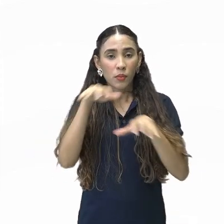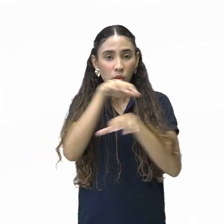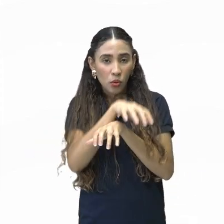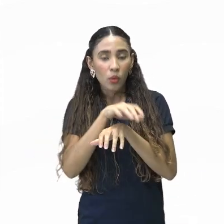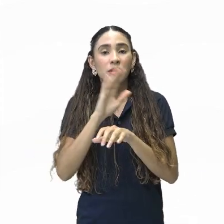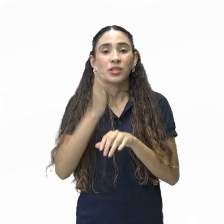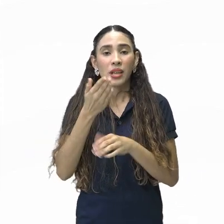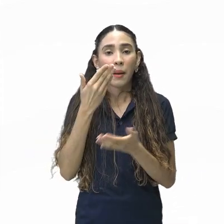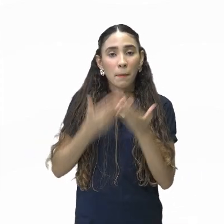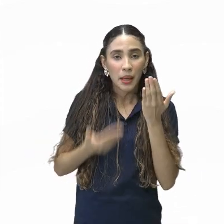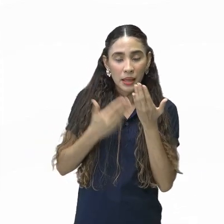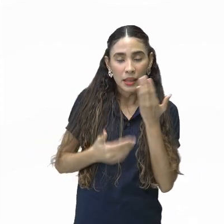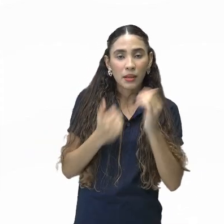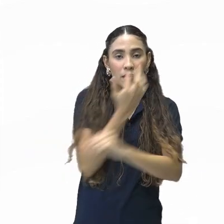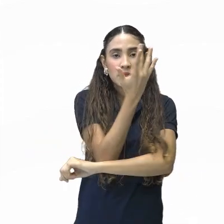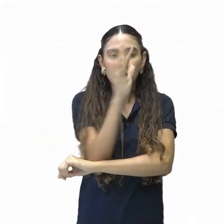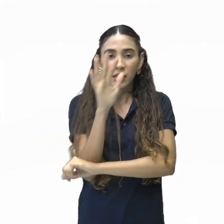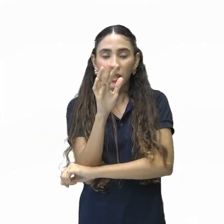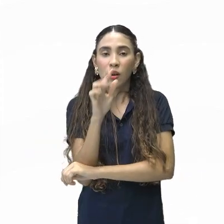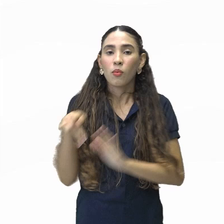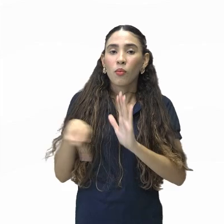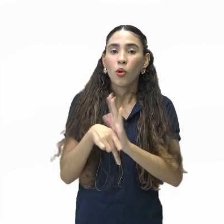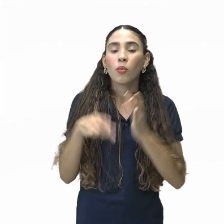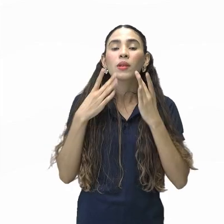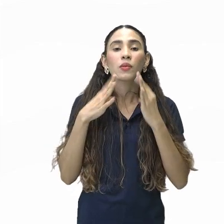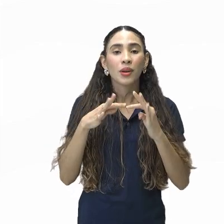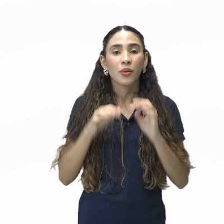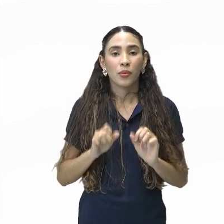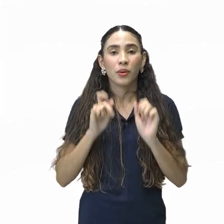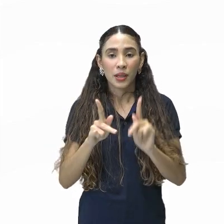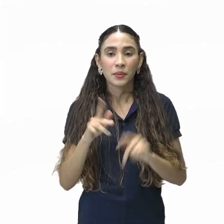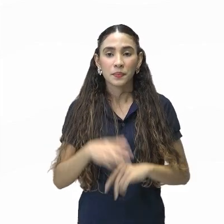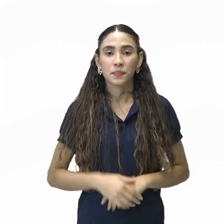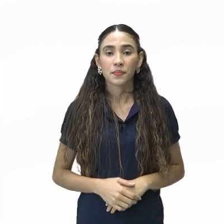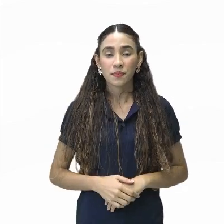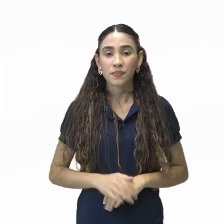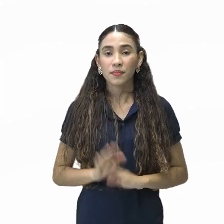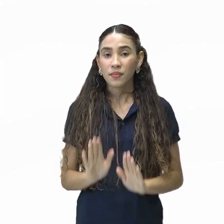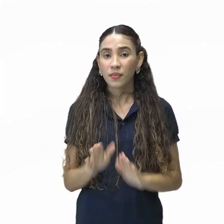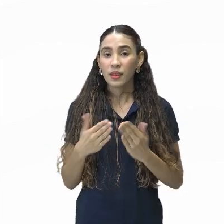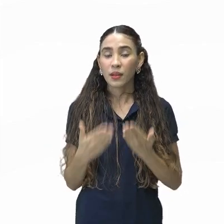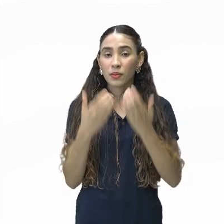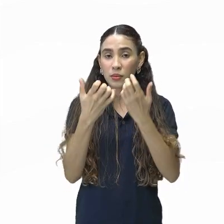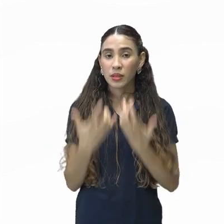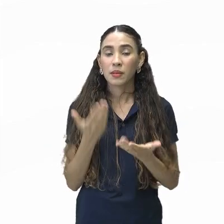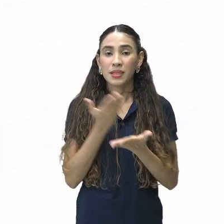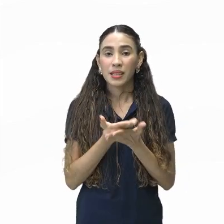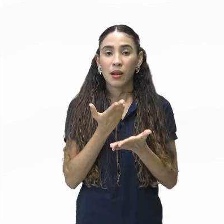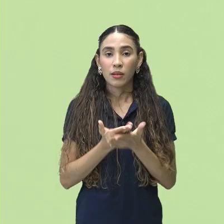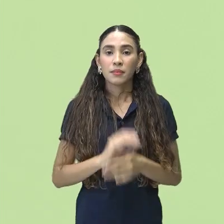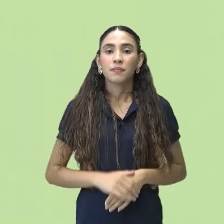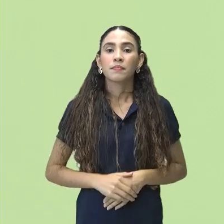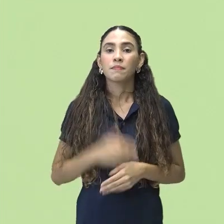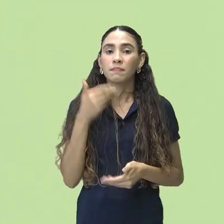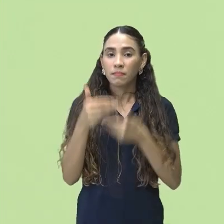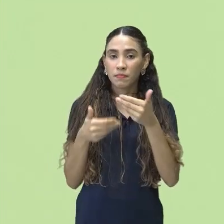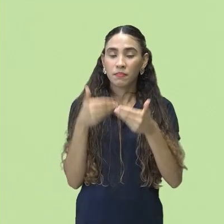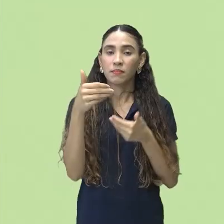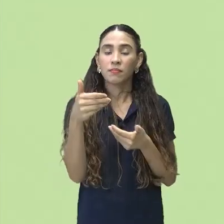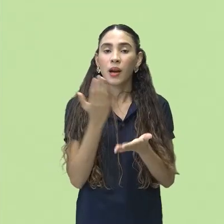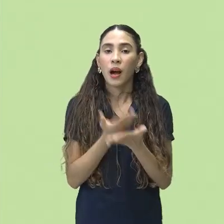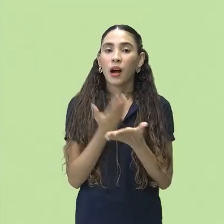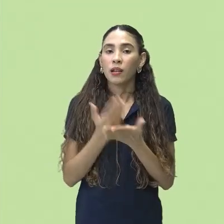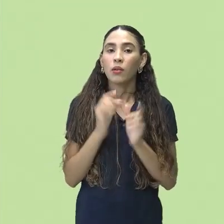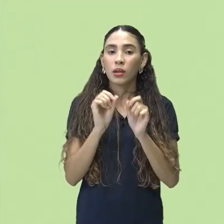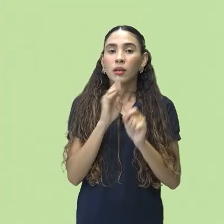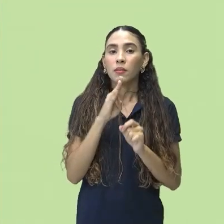já perderam a sua vegetação original, certo? Bom, então a gente falou aí nessa aula, ao longo dessa aula,